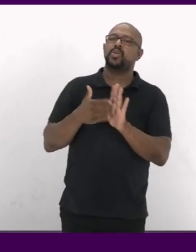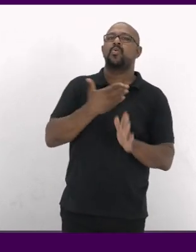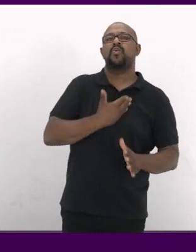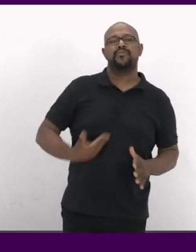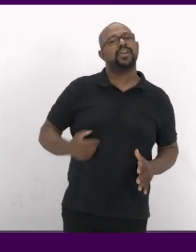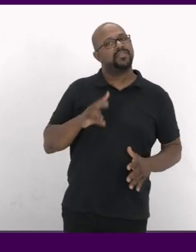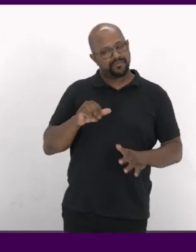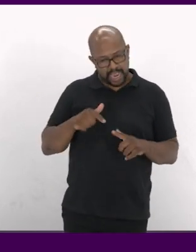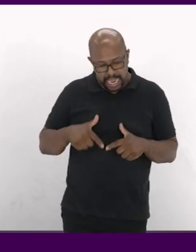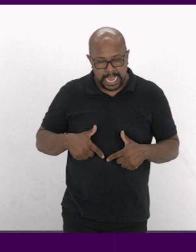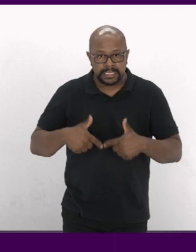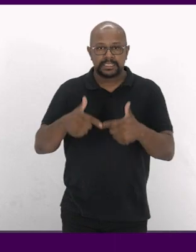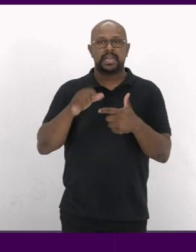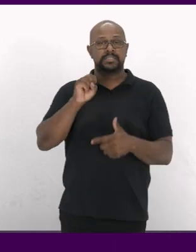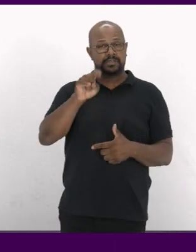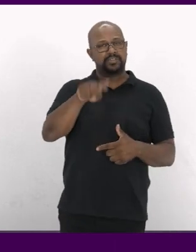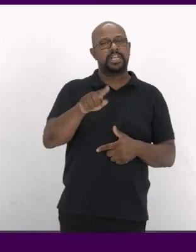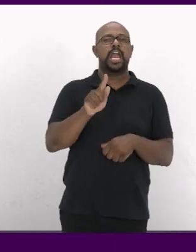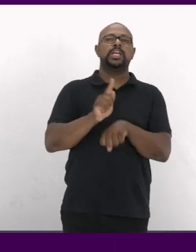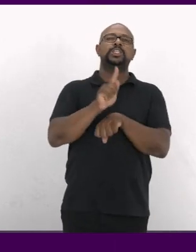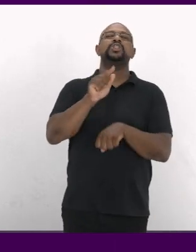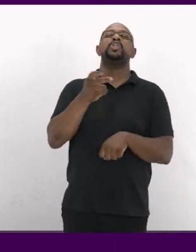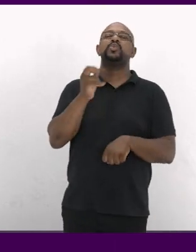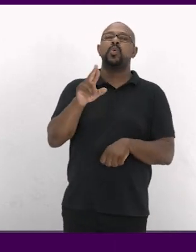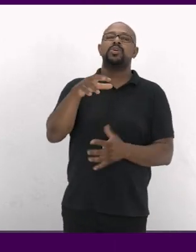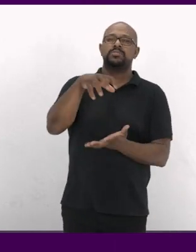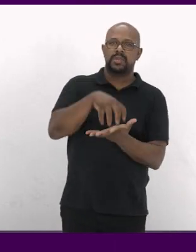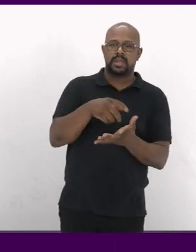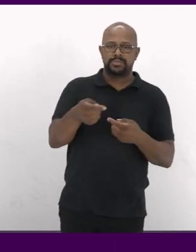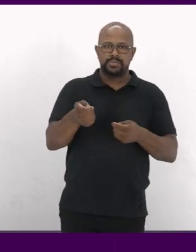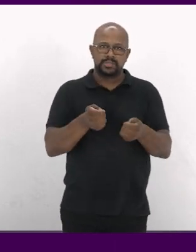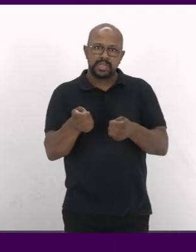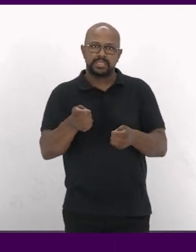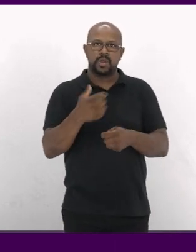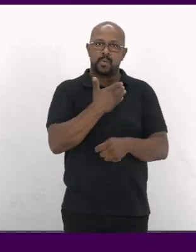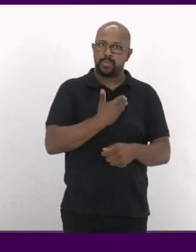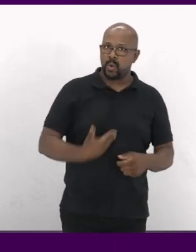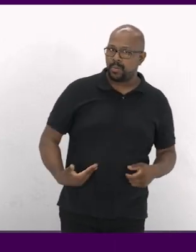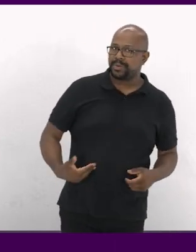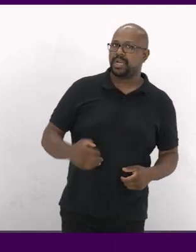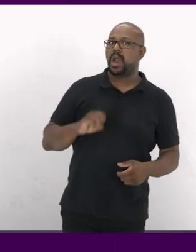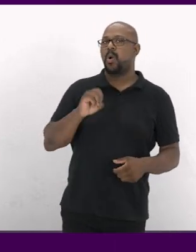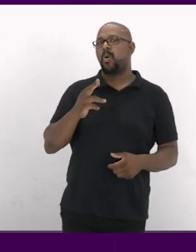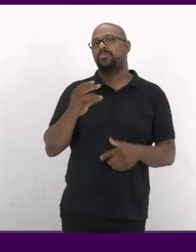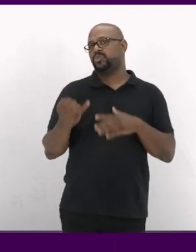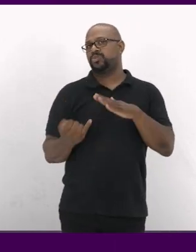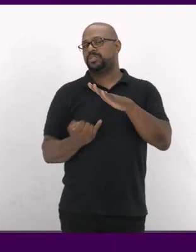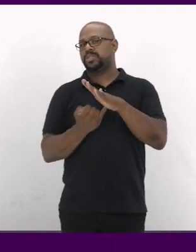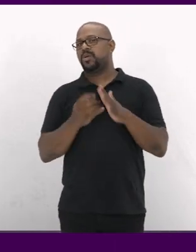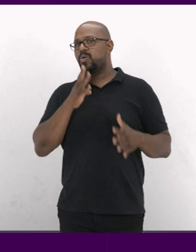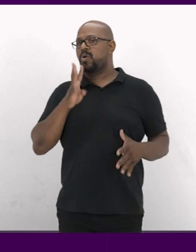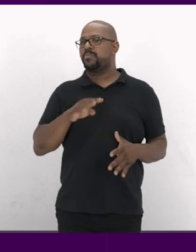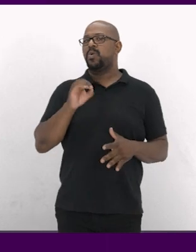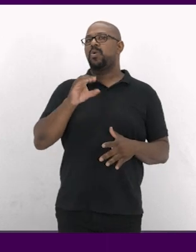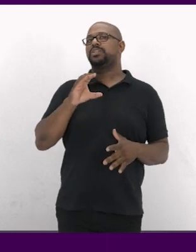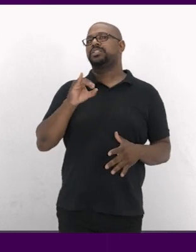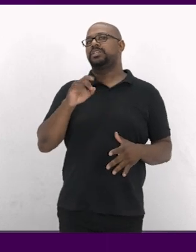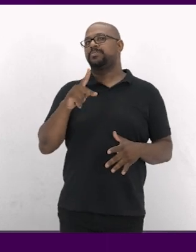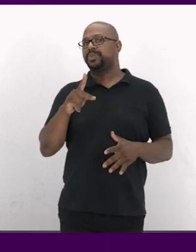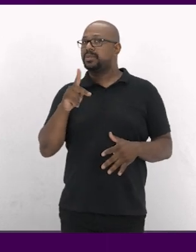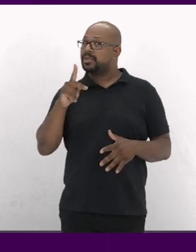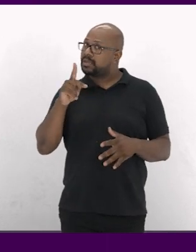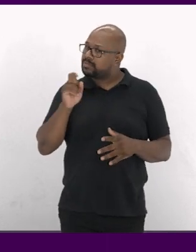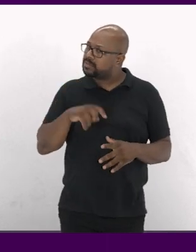que o governo irá realizar. Se você é gestor de um equipamento gerido pela administração pública ou uma instituição reconhecida como